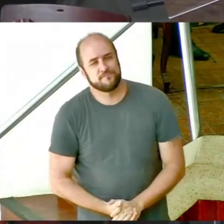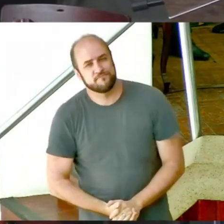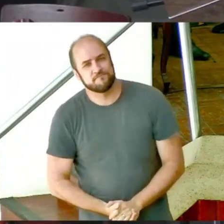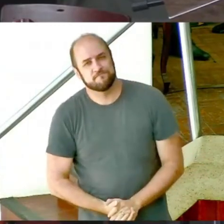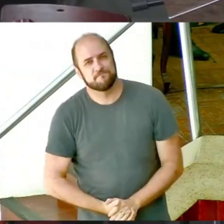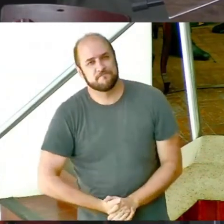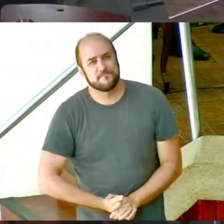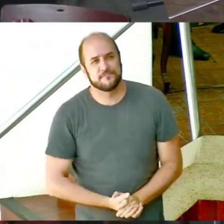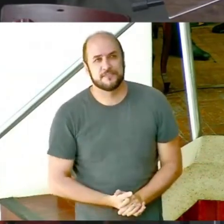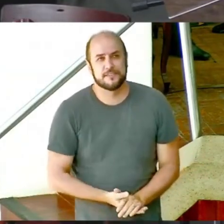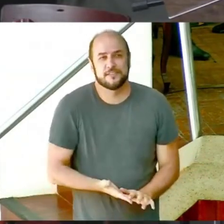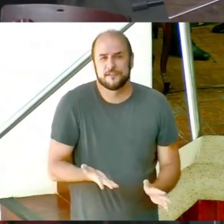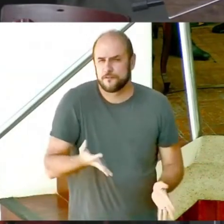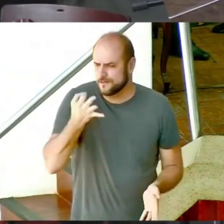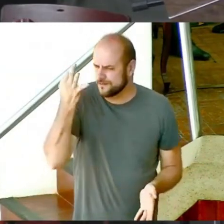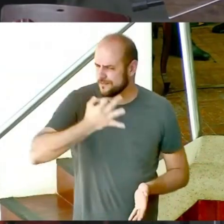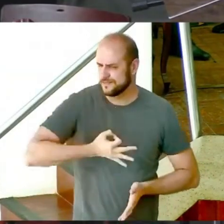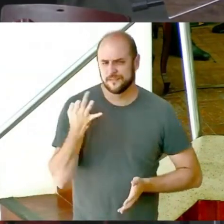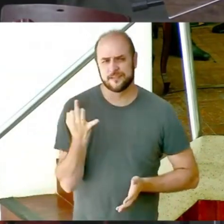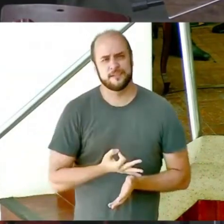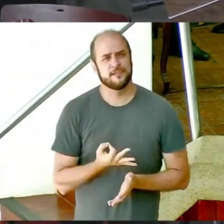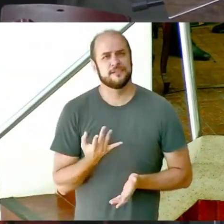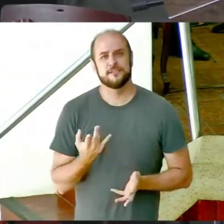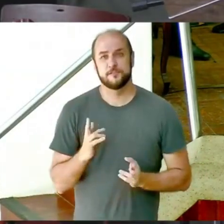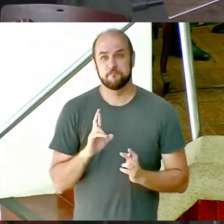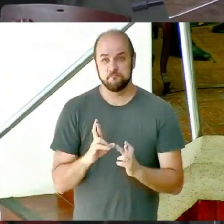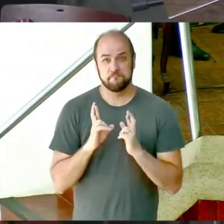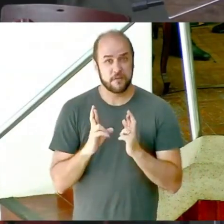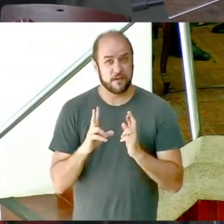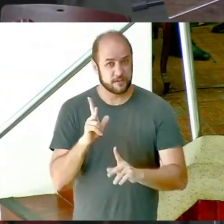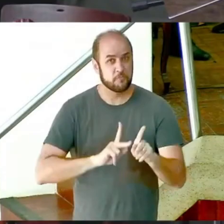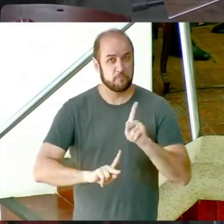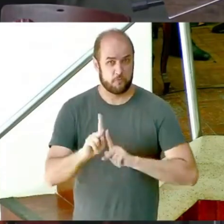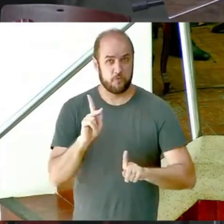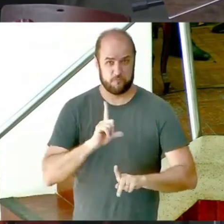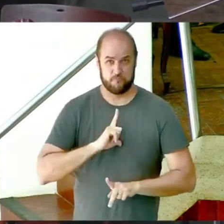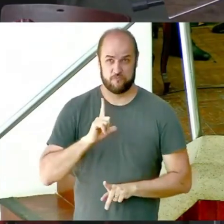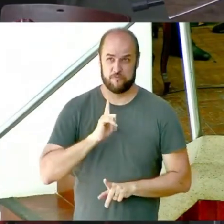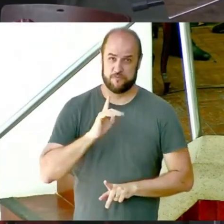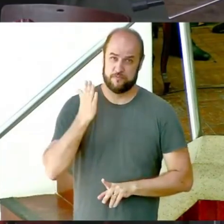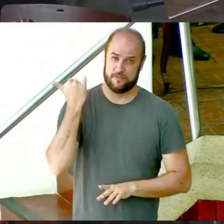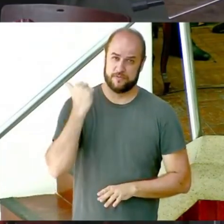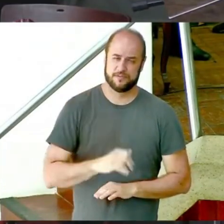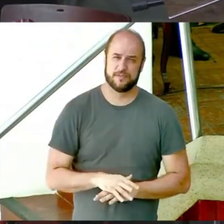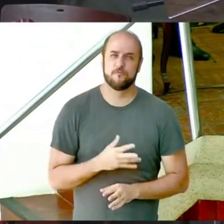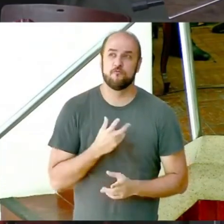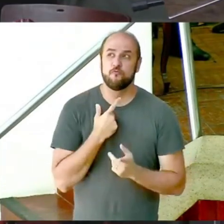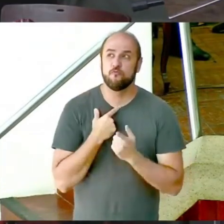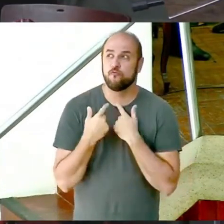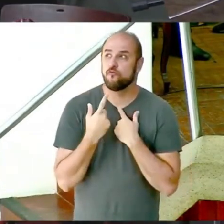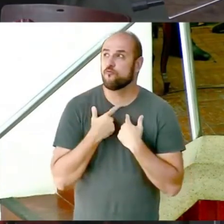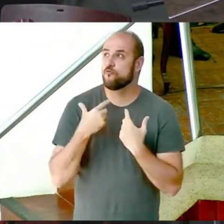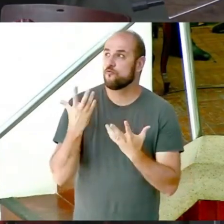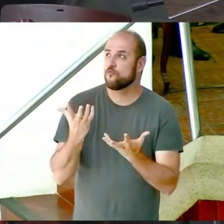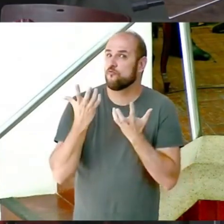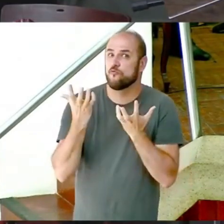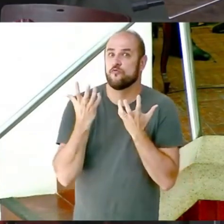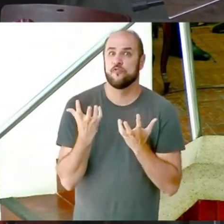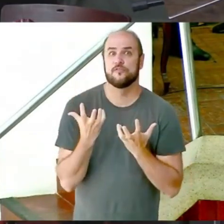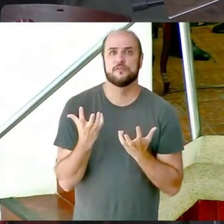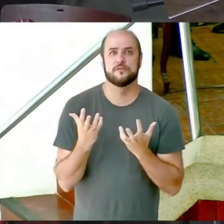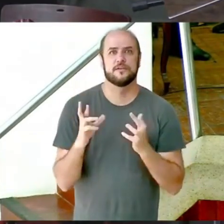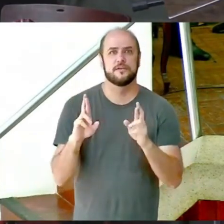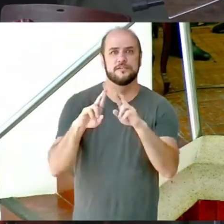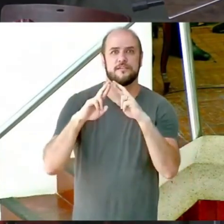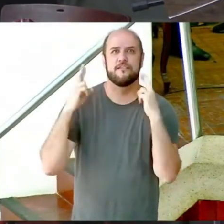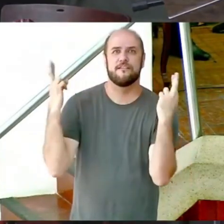dúvidas, era uma das maiores esperanças do povo de Deus. Eles ansiavam pelo reino